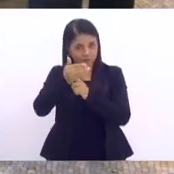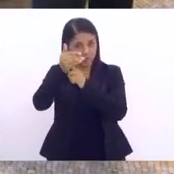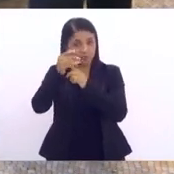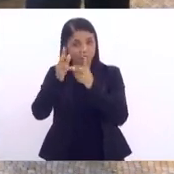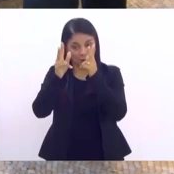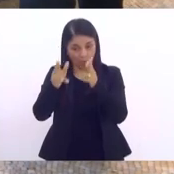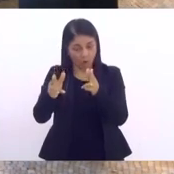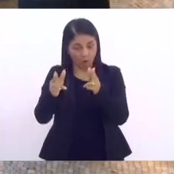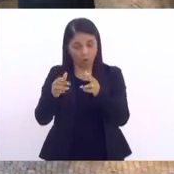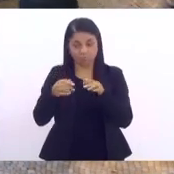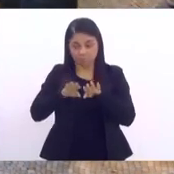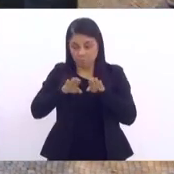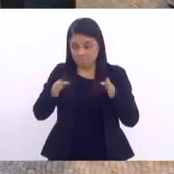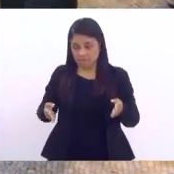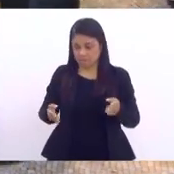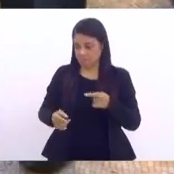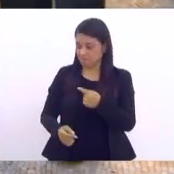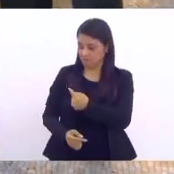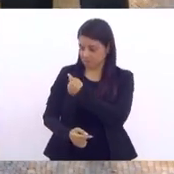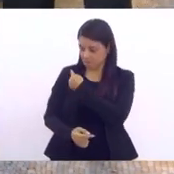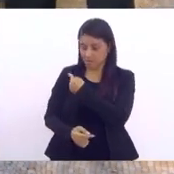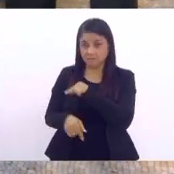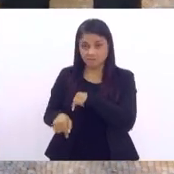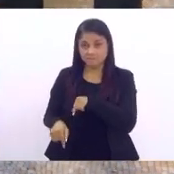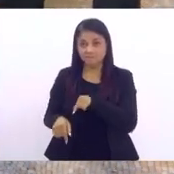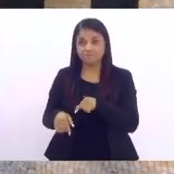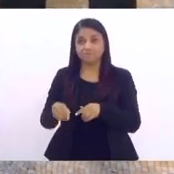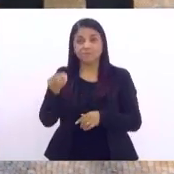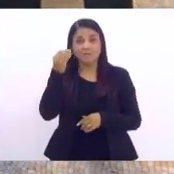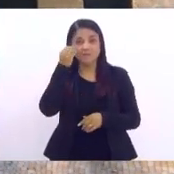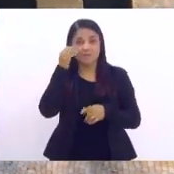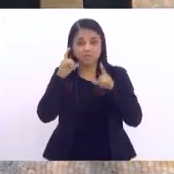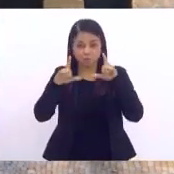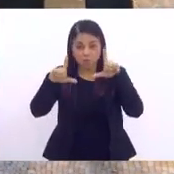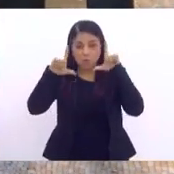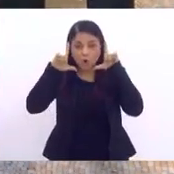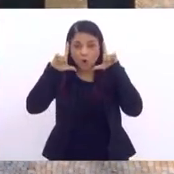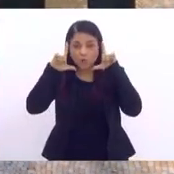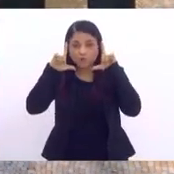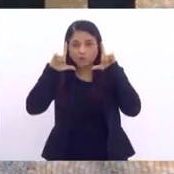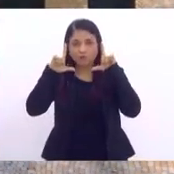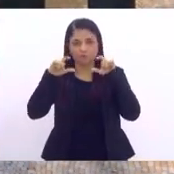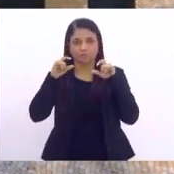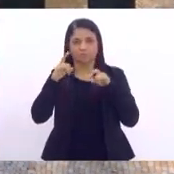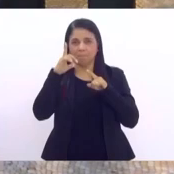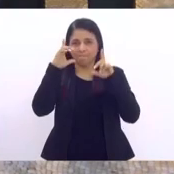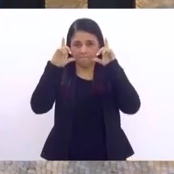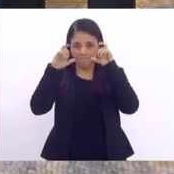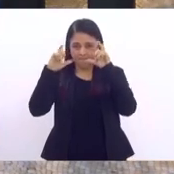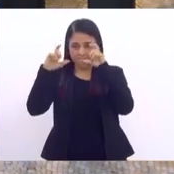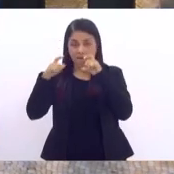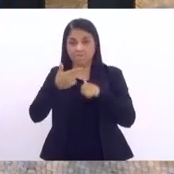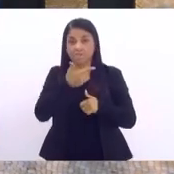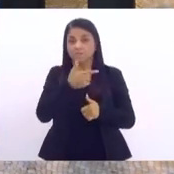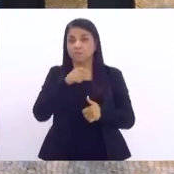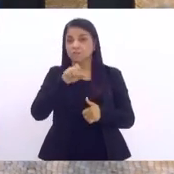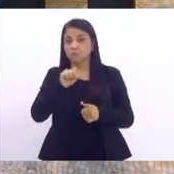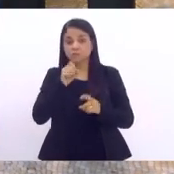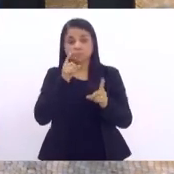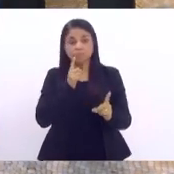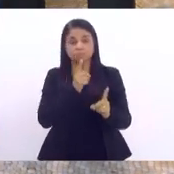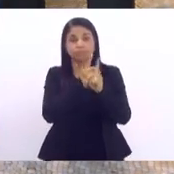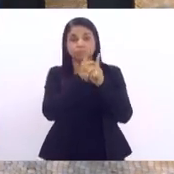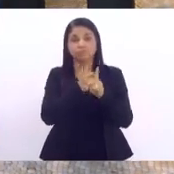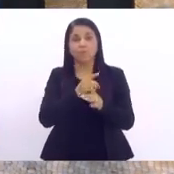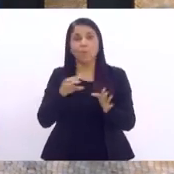Nesses testes, com o rosto dos congressistas, 28 congressistas foram identificados como criminosos. E não